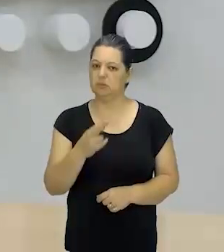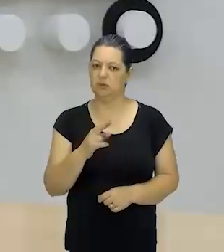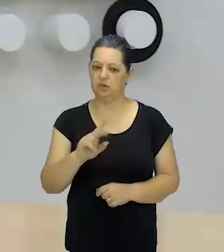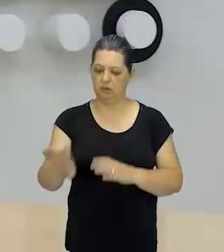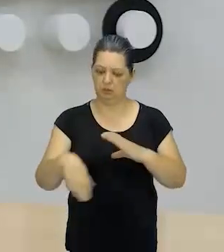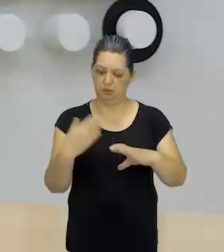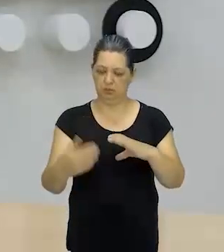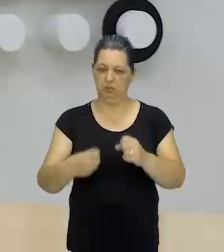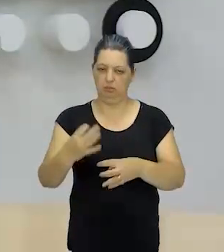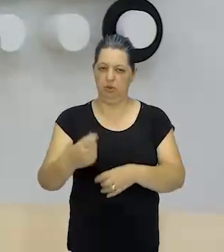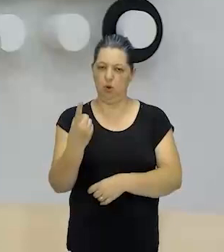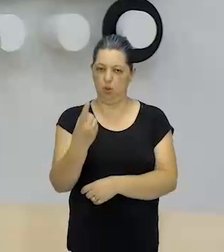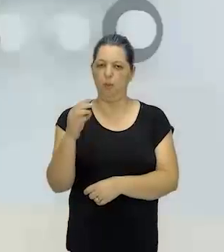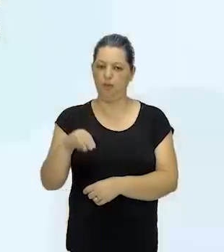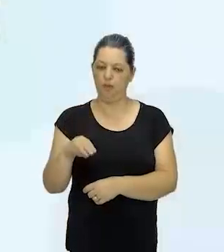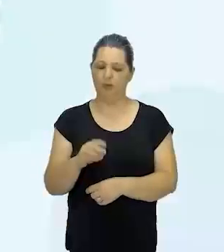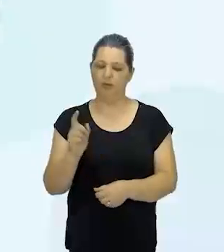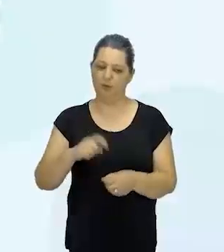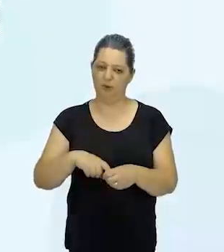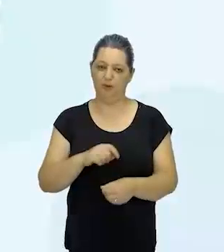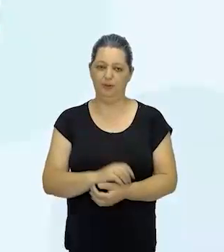pra gente. A gente volta em 1 minuto.